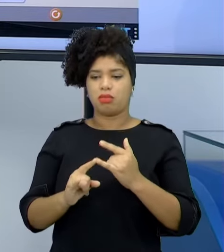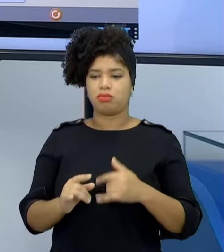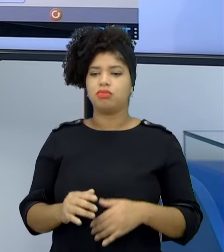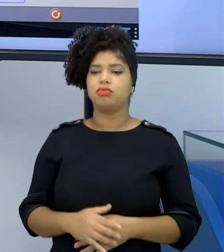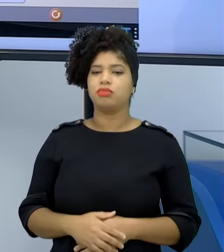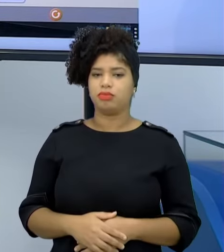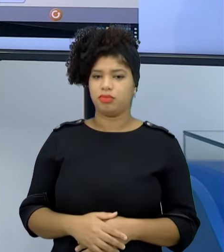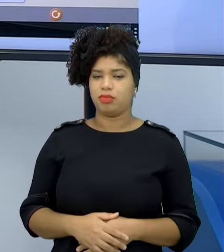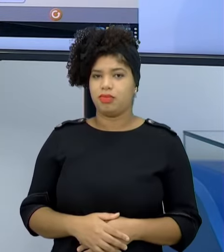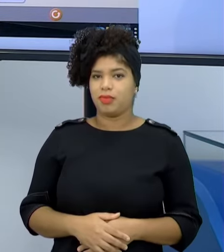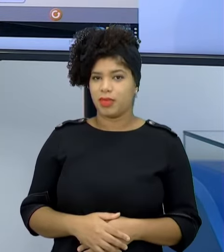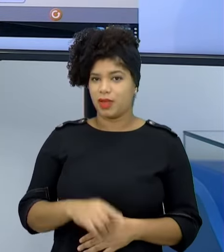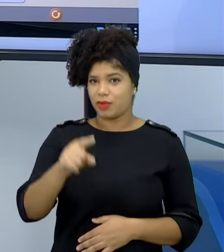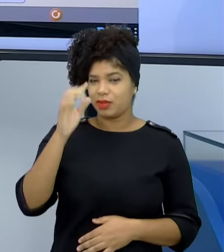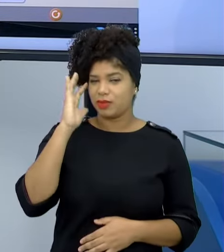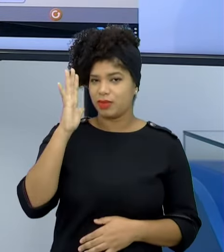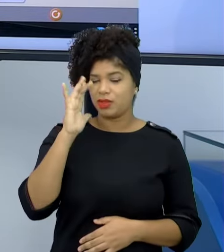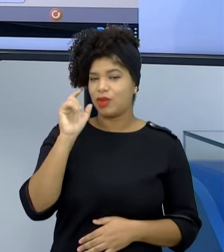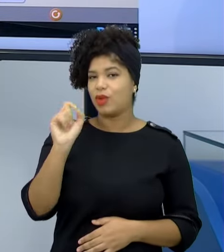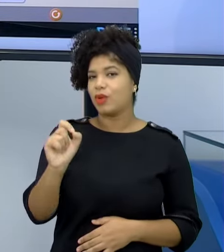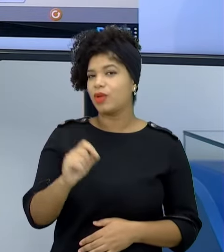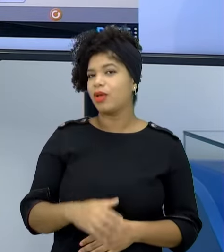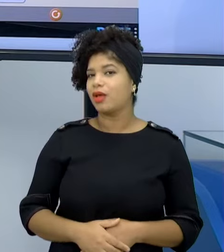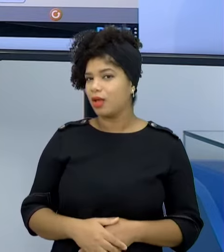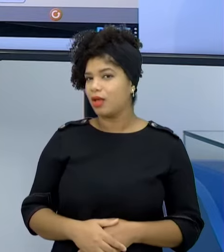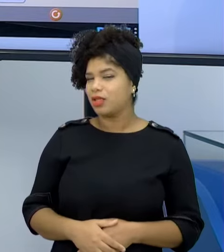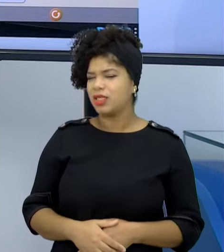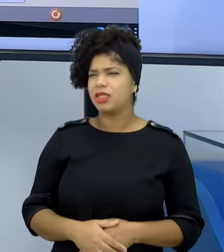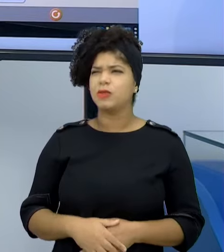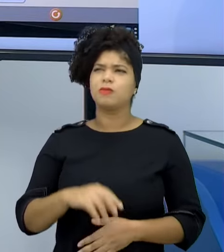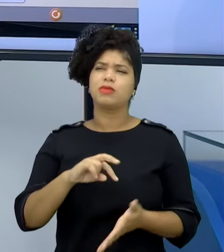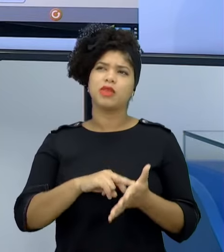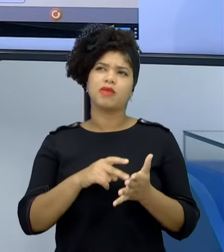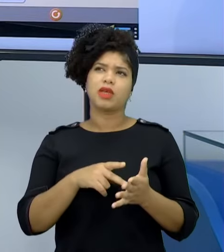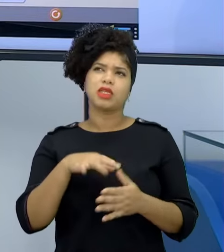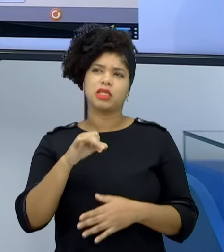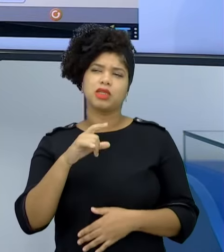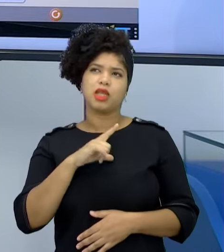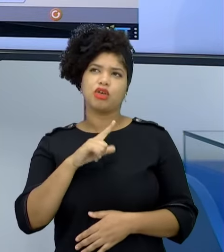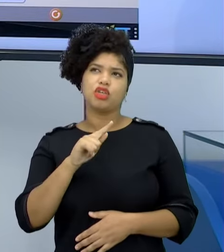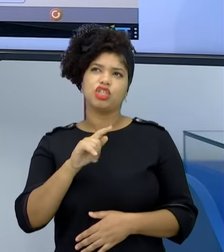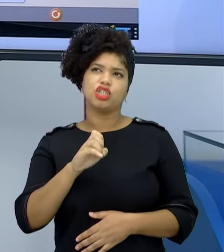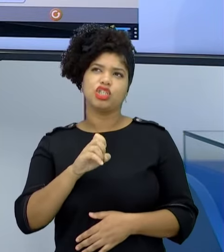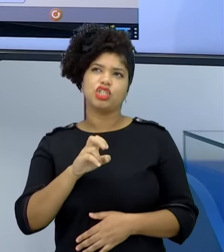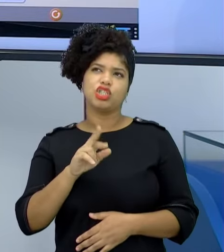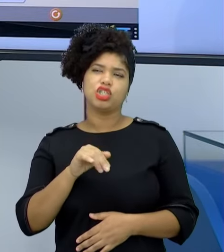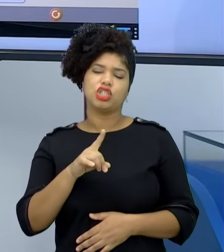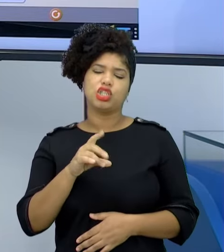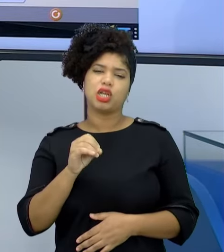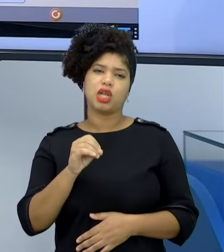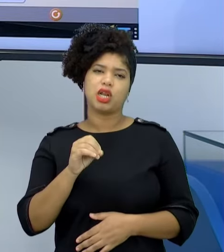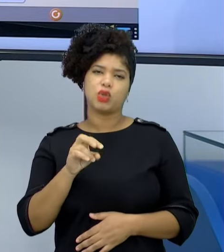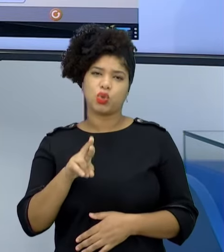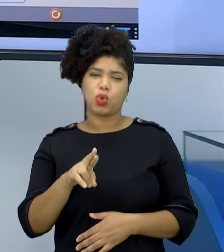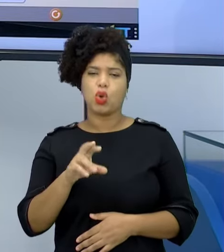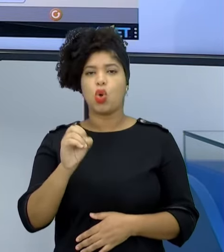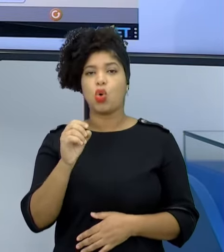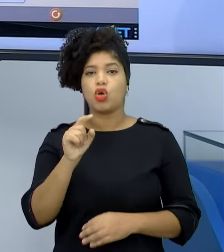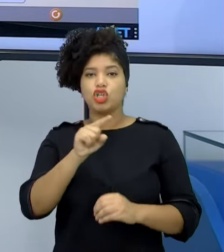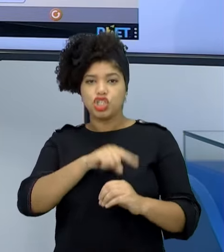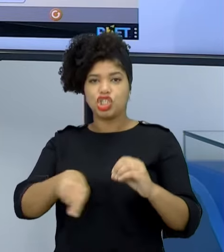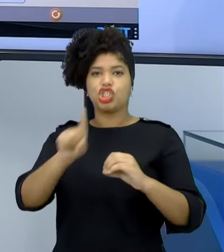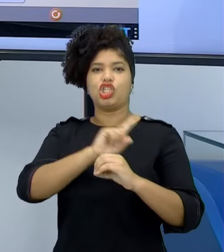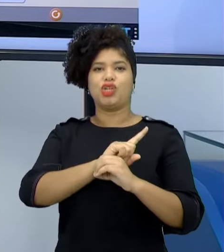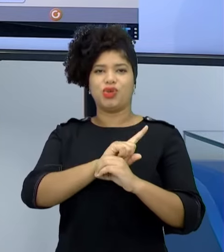Na sua ideia, você tem que pensar o seguinte: poxa, quer dizer que toda vez que eu tiver um giro, é isso que você tem que pensar. Toda vez que eu tiver um giro, toda vez que eu tiver